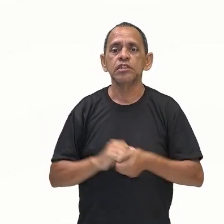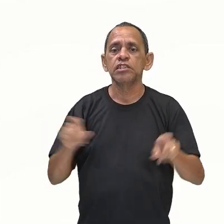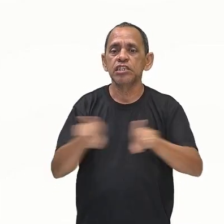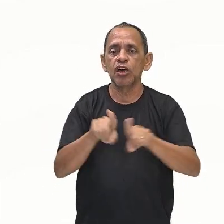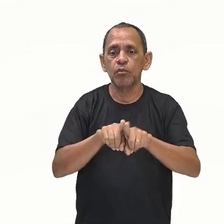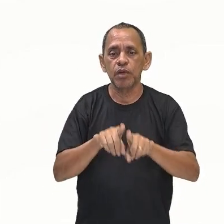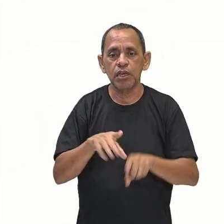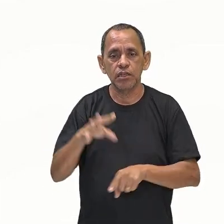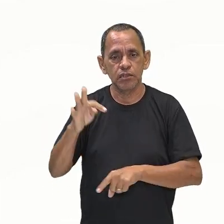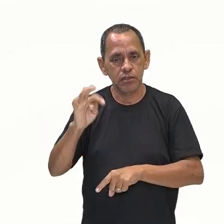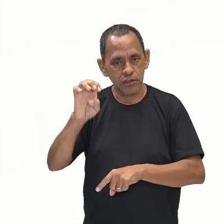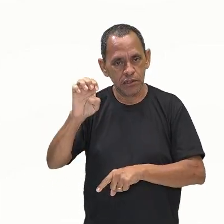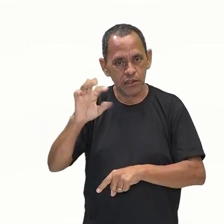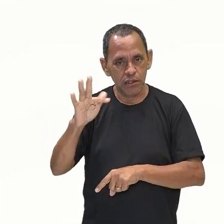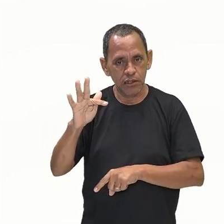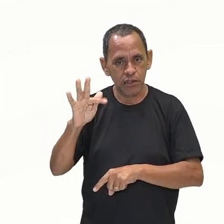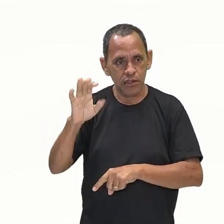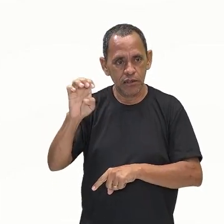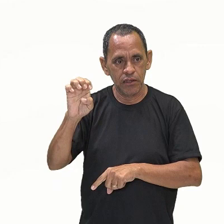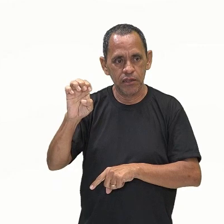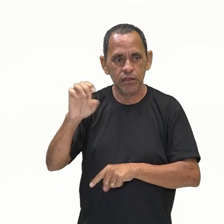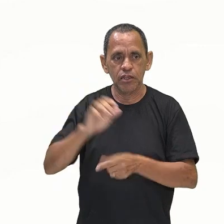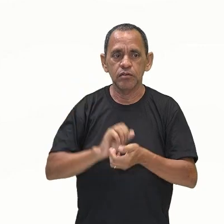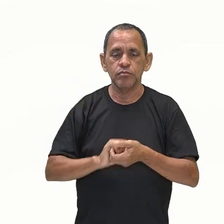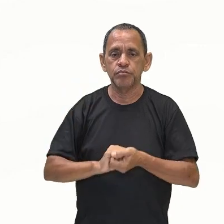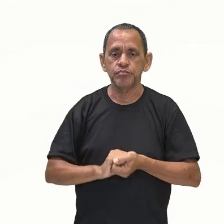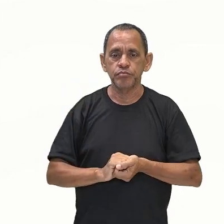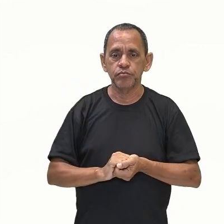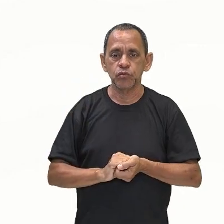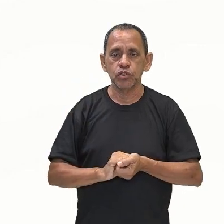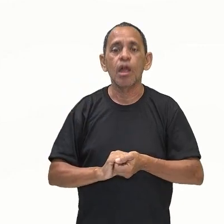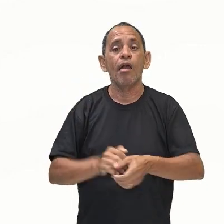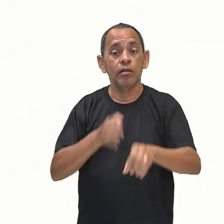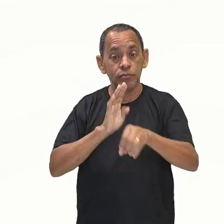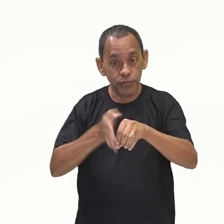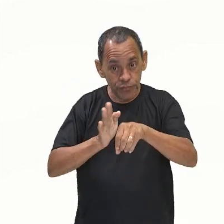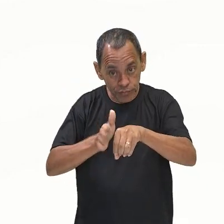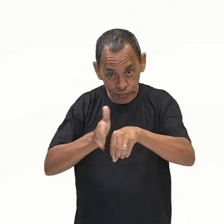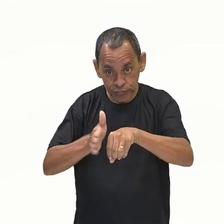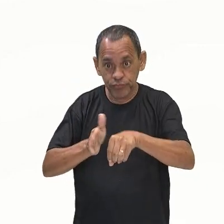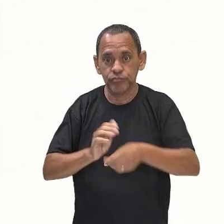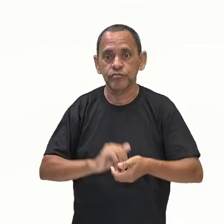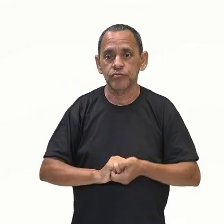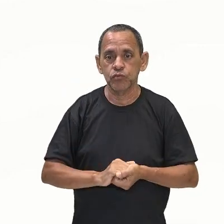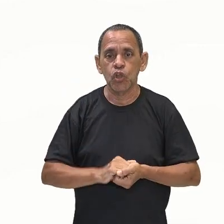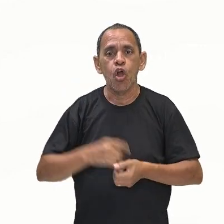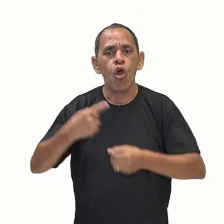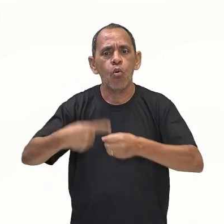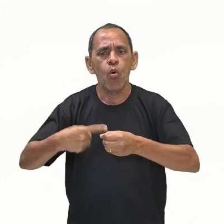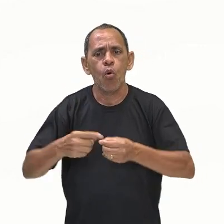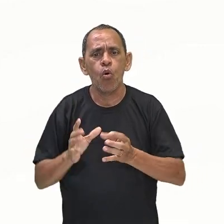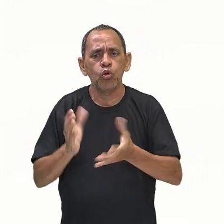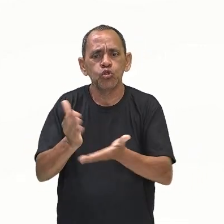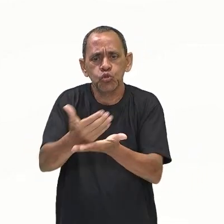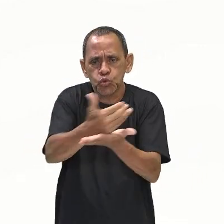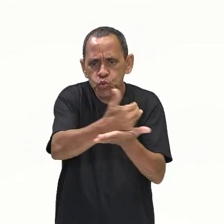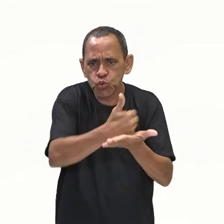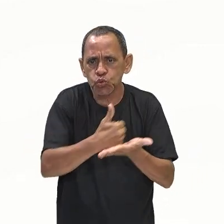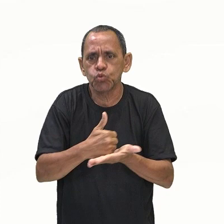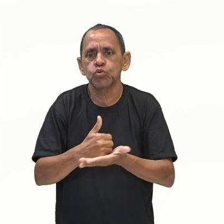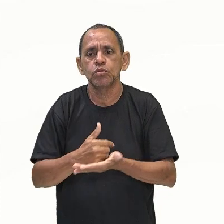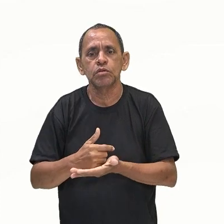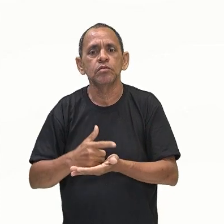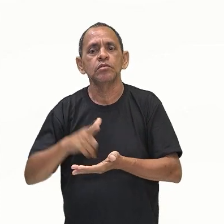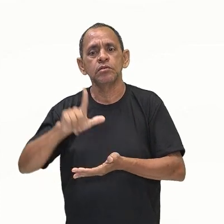também o nome de região geográfica intermediária e agrupa todos os demais municípios. A gente tem Lábrea